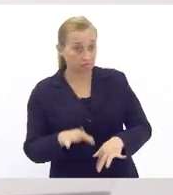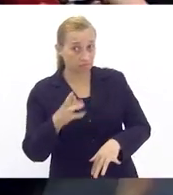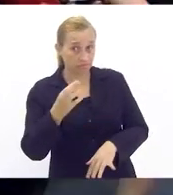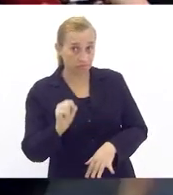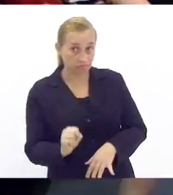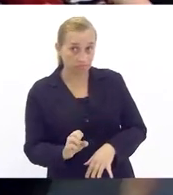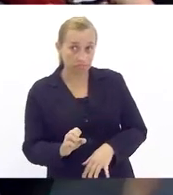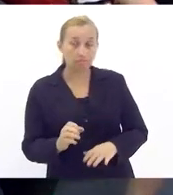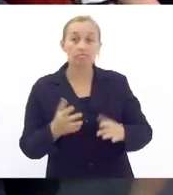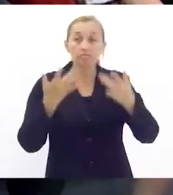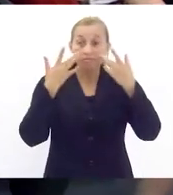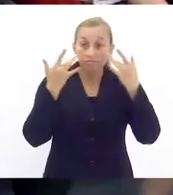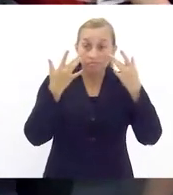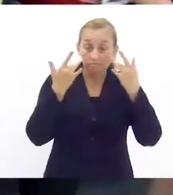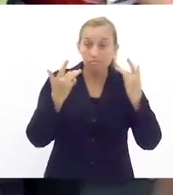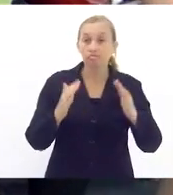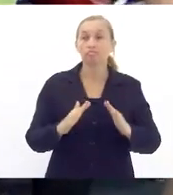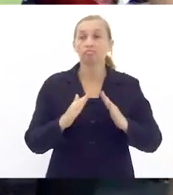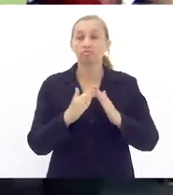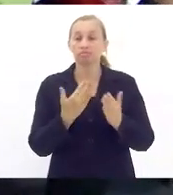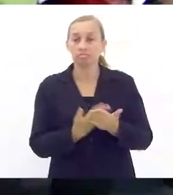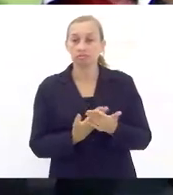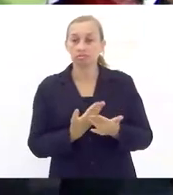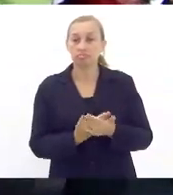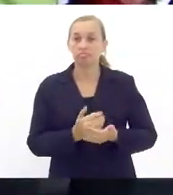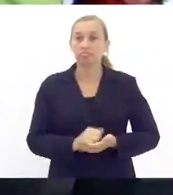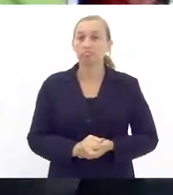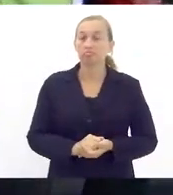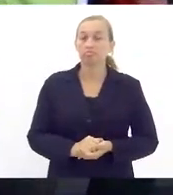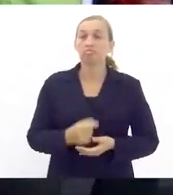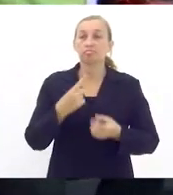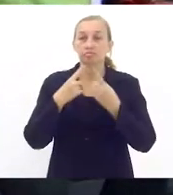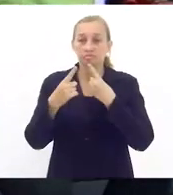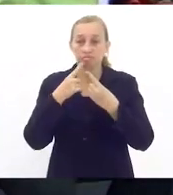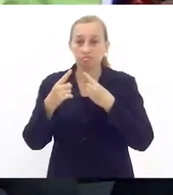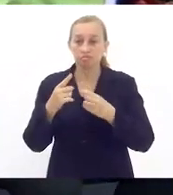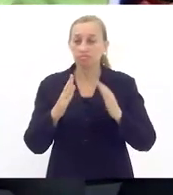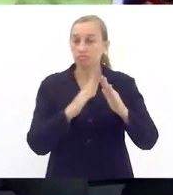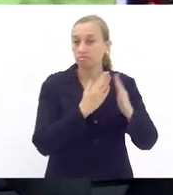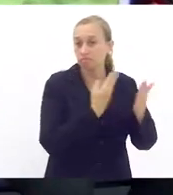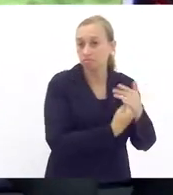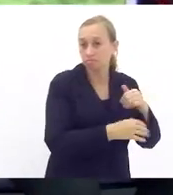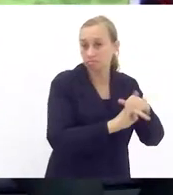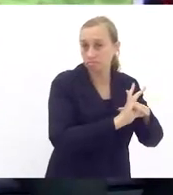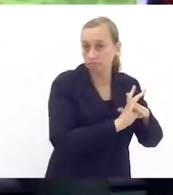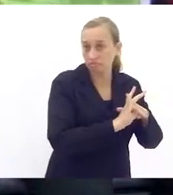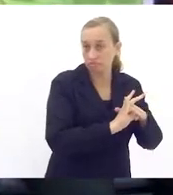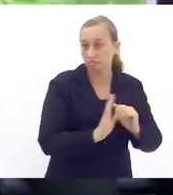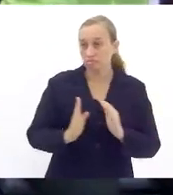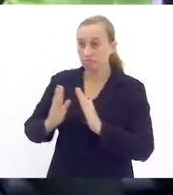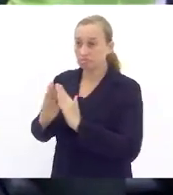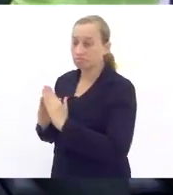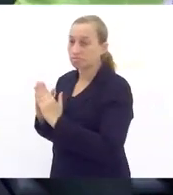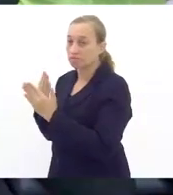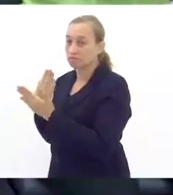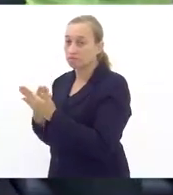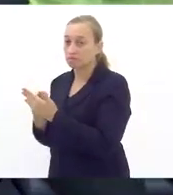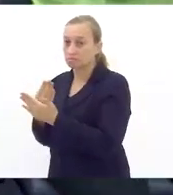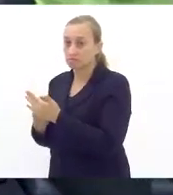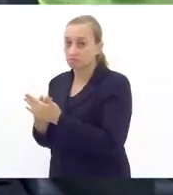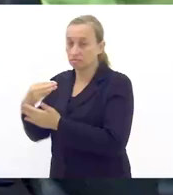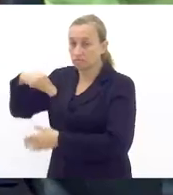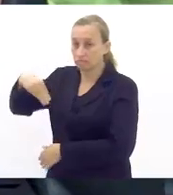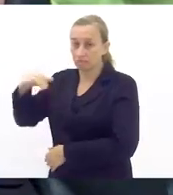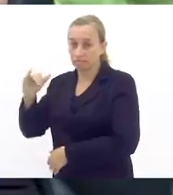a escola de teatro Martins Pena porque você vê que nos discursos Faetec Martins Pena quem